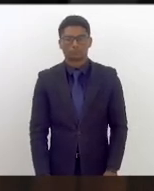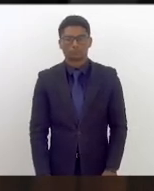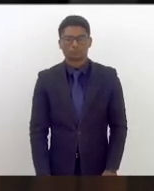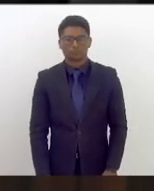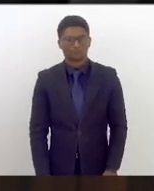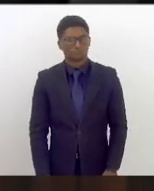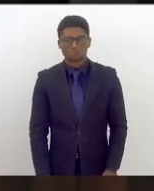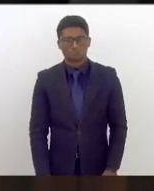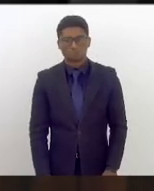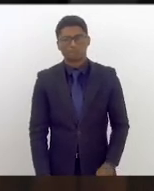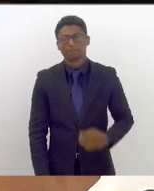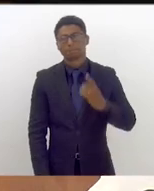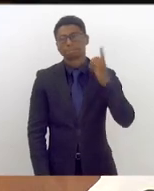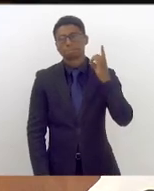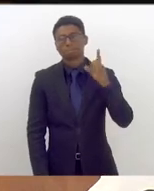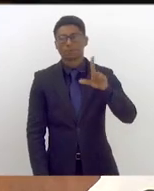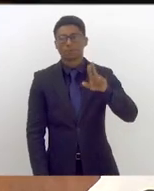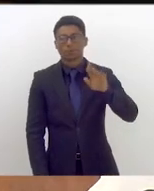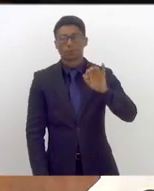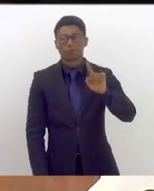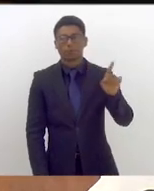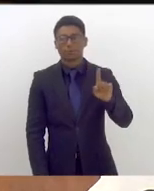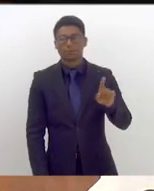Deputado Luiz Martins